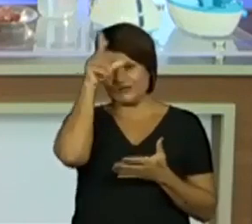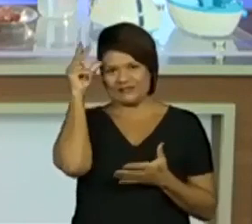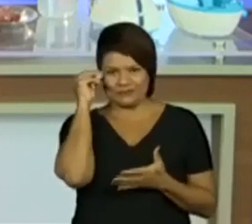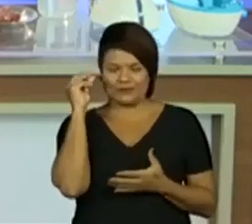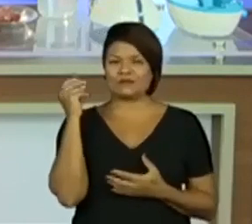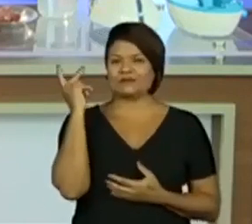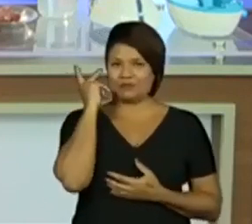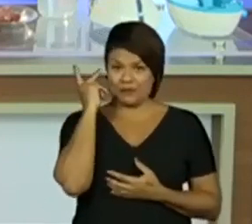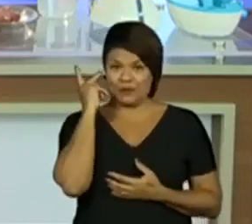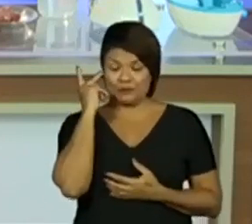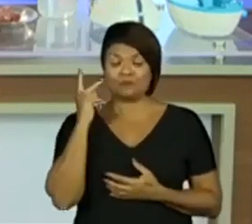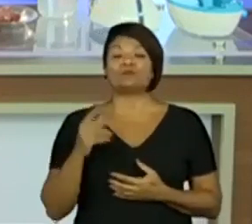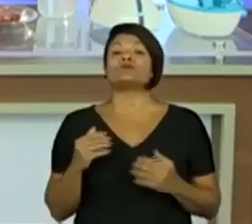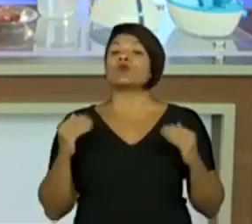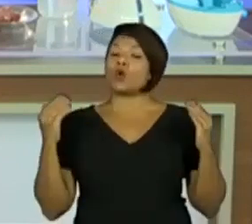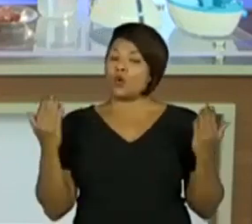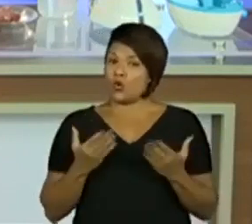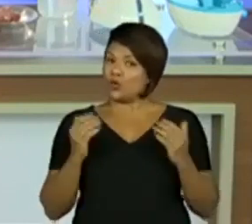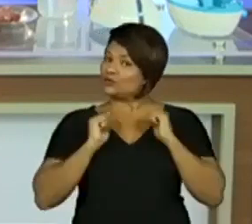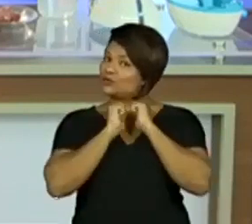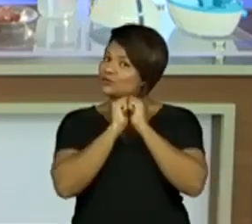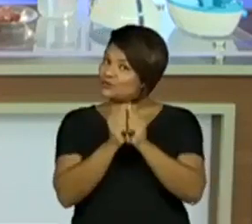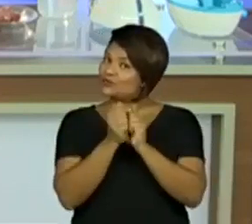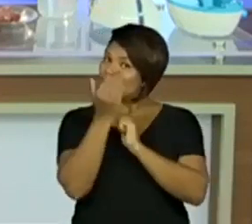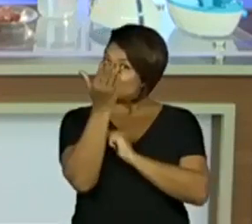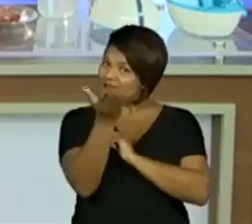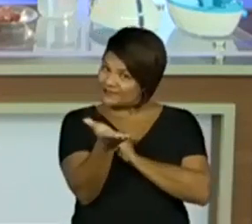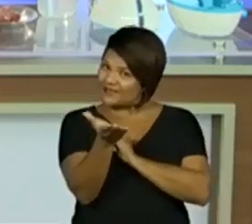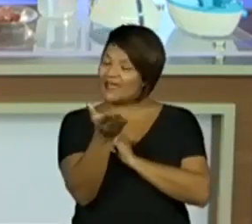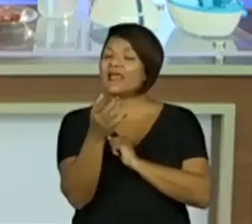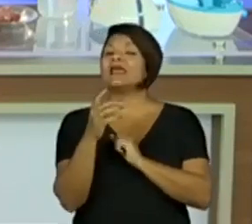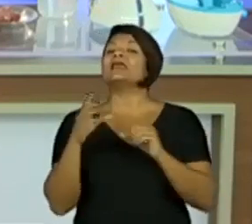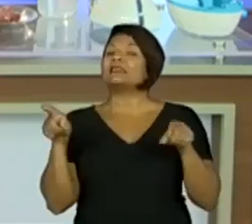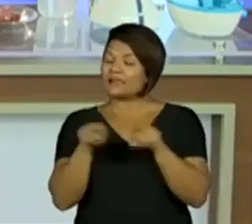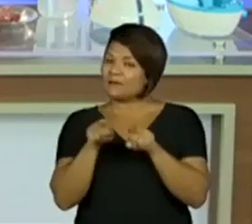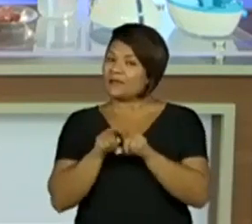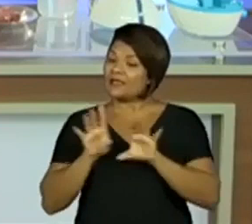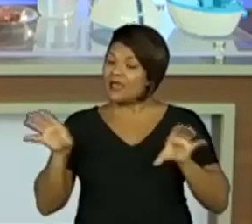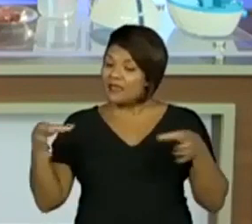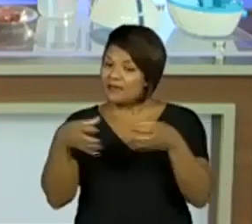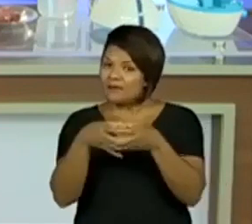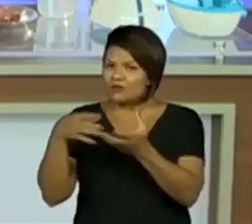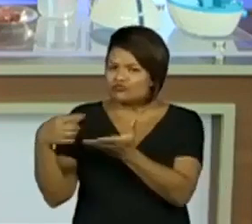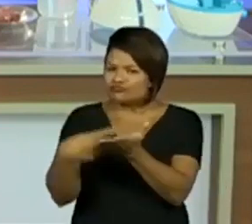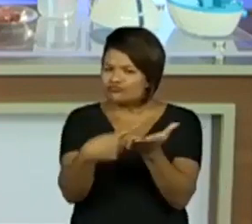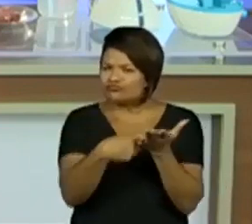criamos uma oportunidade, mais uma oportunidade de aprendizado para vocês.